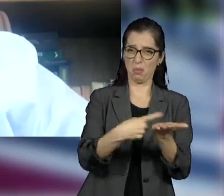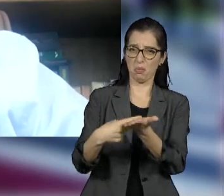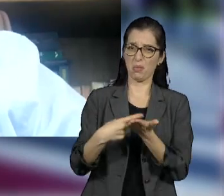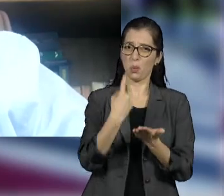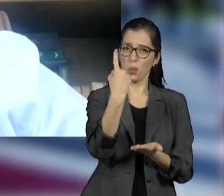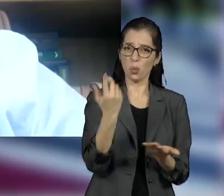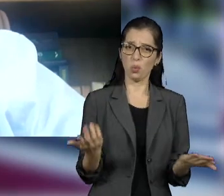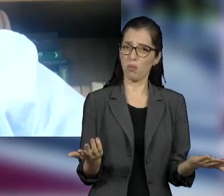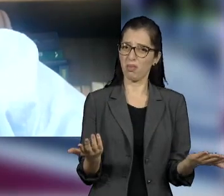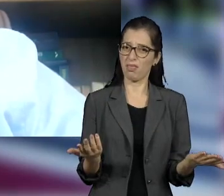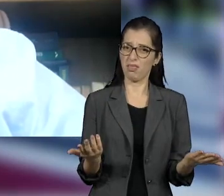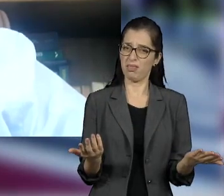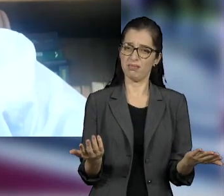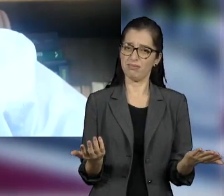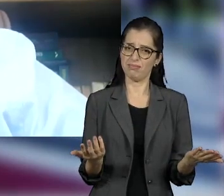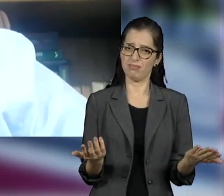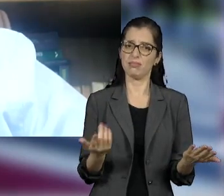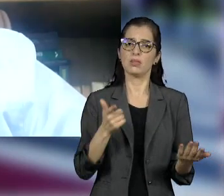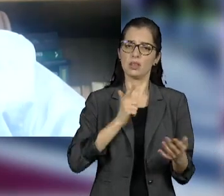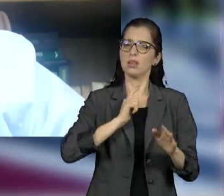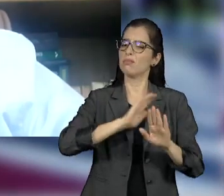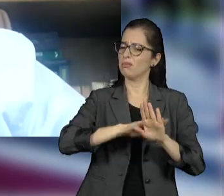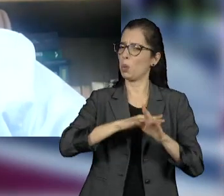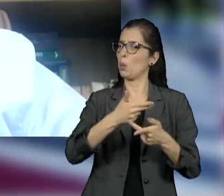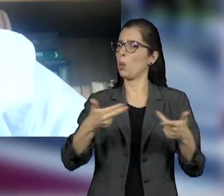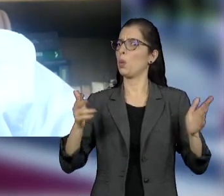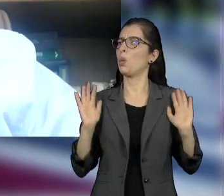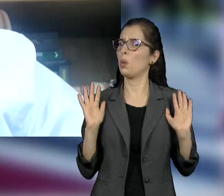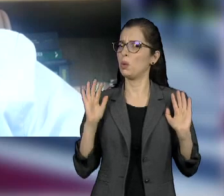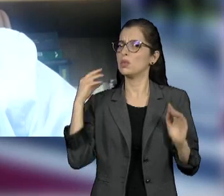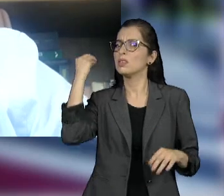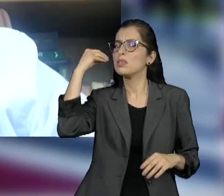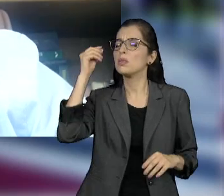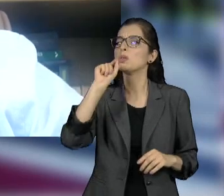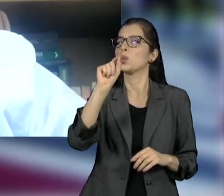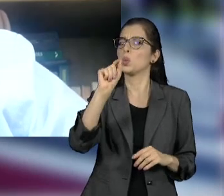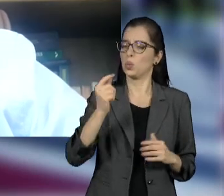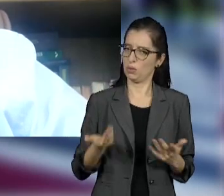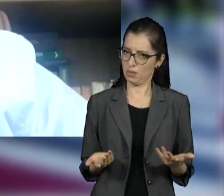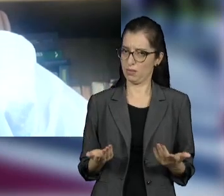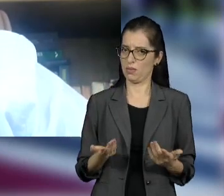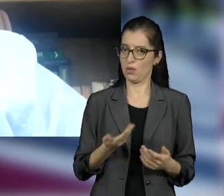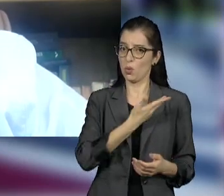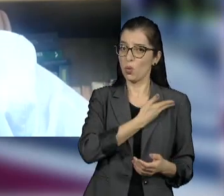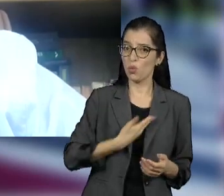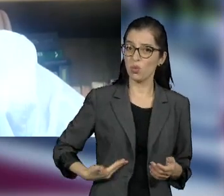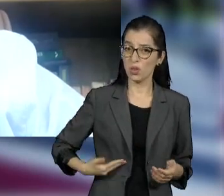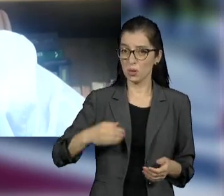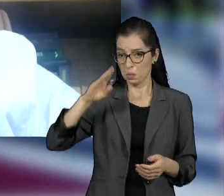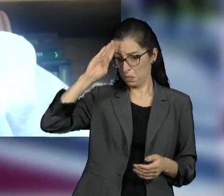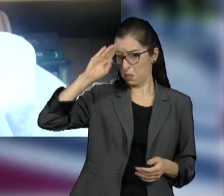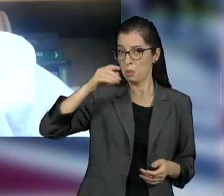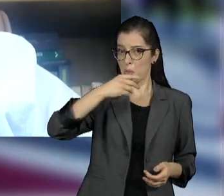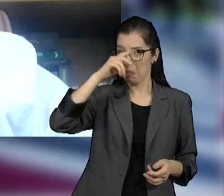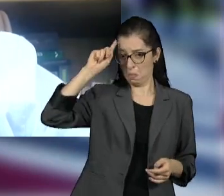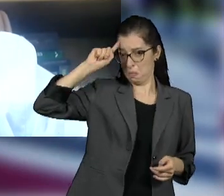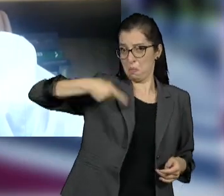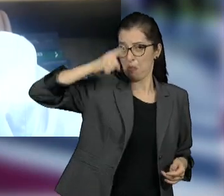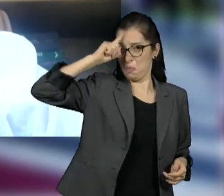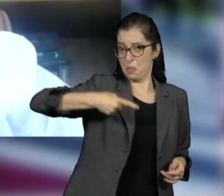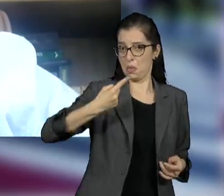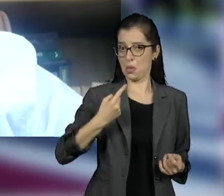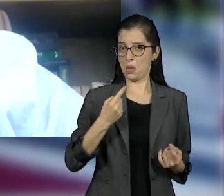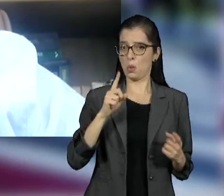só é abrir caminho para experiências autocráticas de governo, na contramão do exercício cidadão das